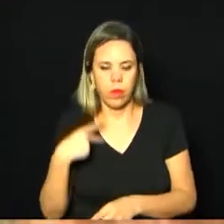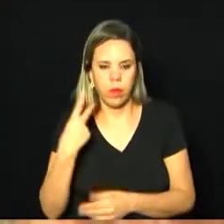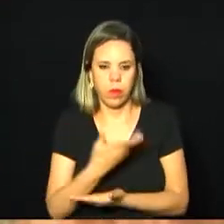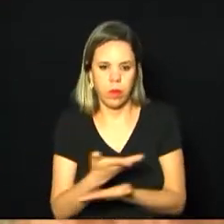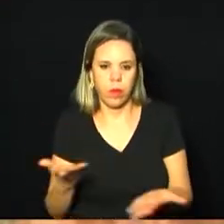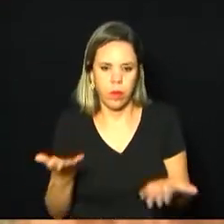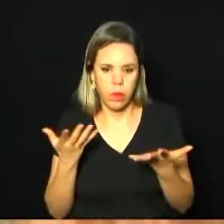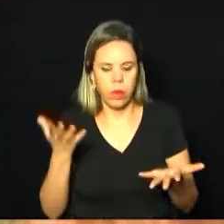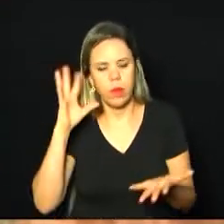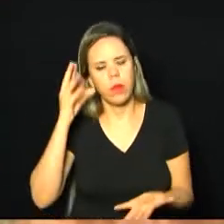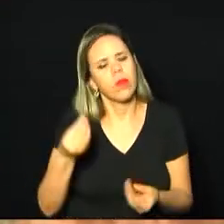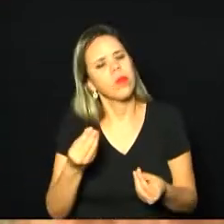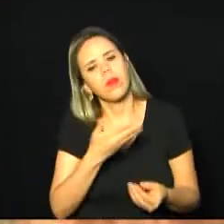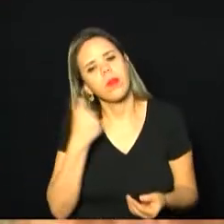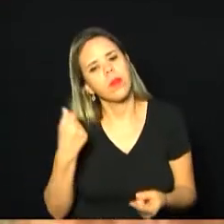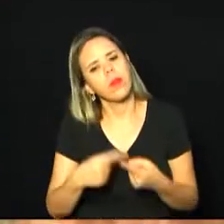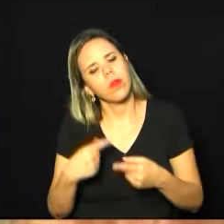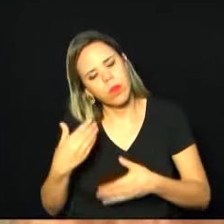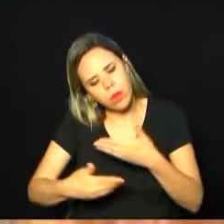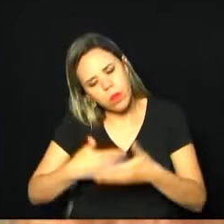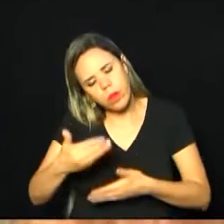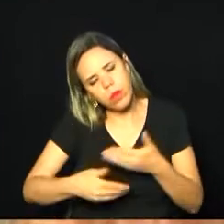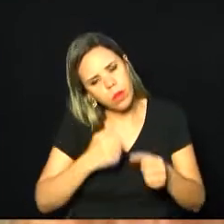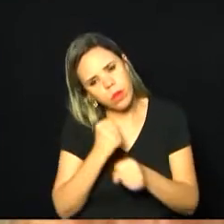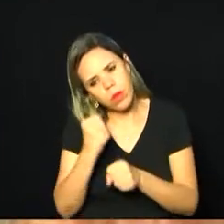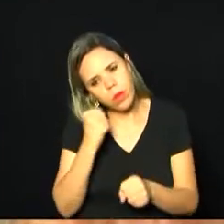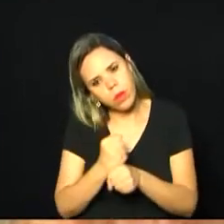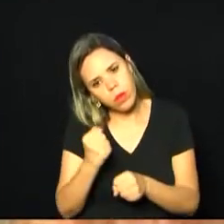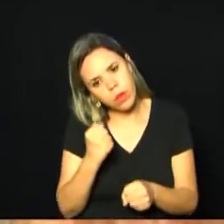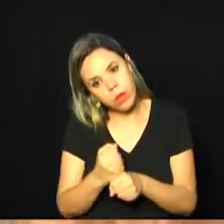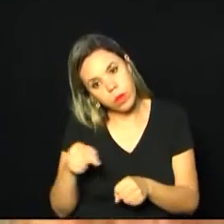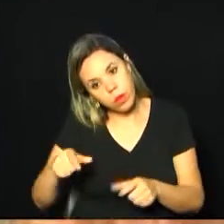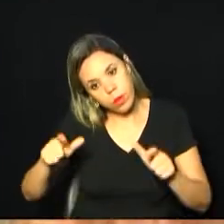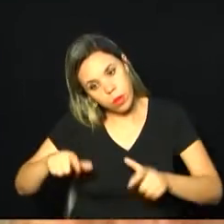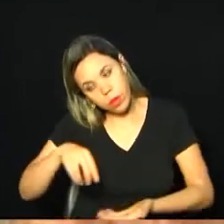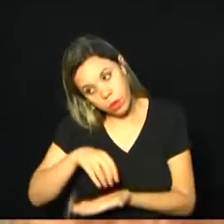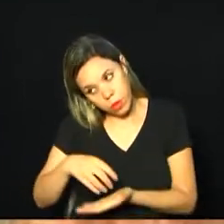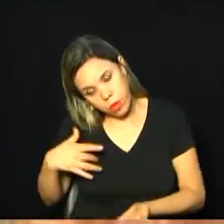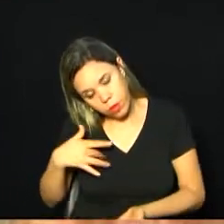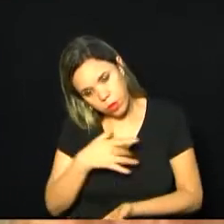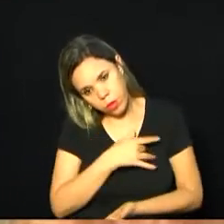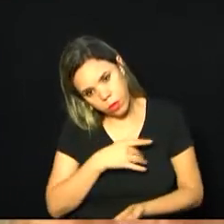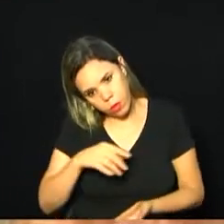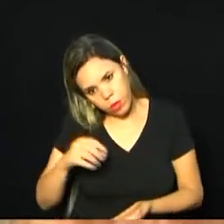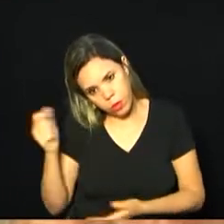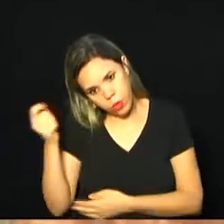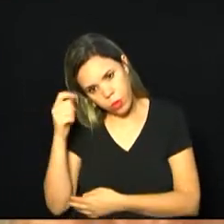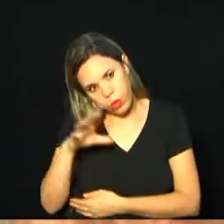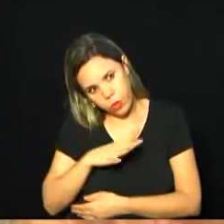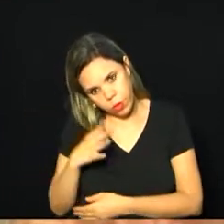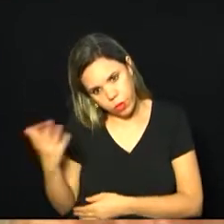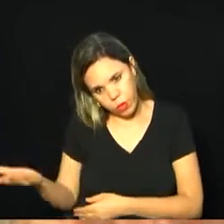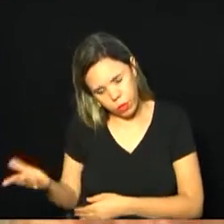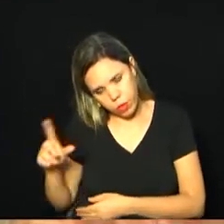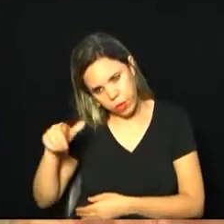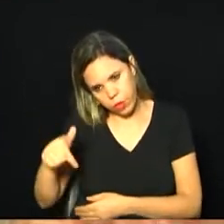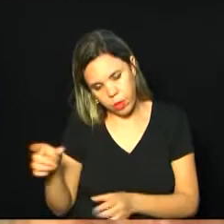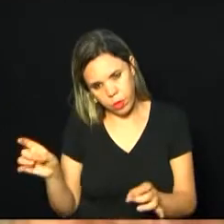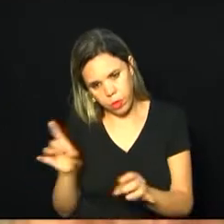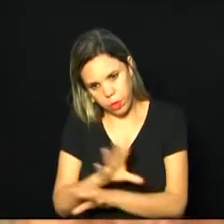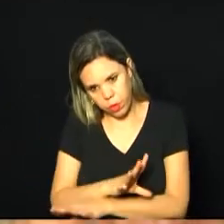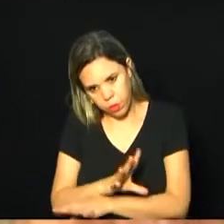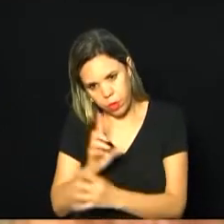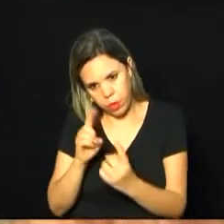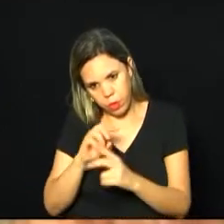parlamentares buscam entender melhor o processo de construção deste Centro de Saúde aqui na região sul da cidade que depois de